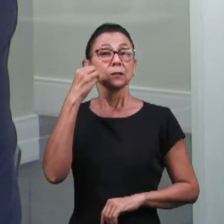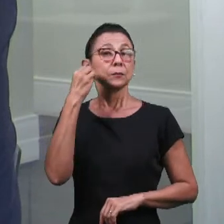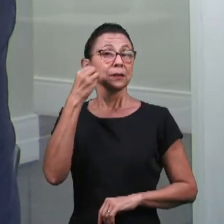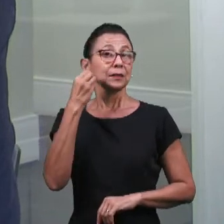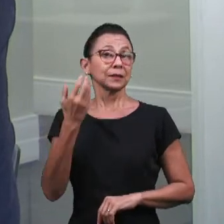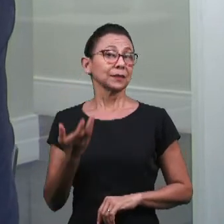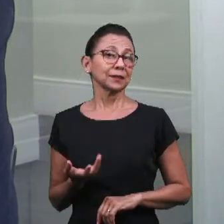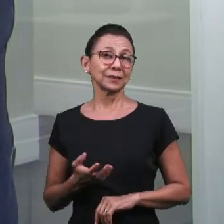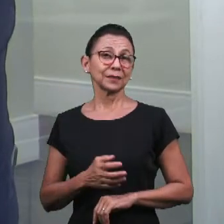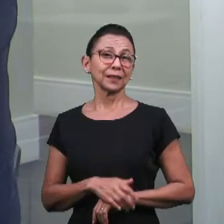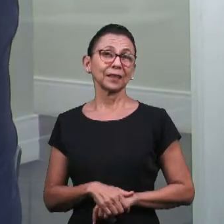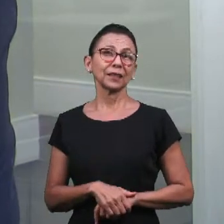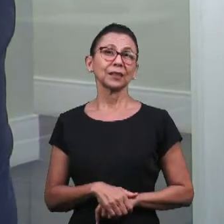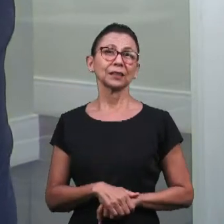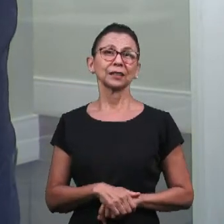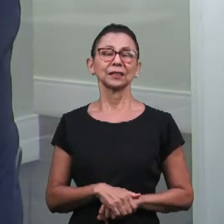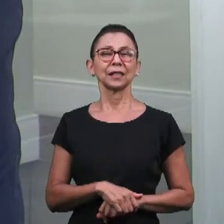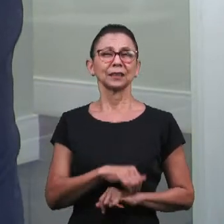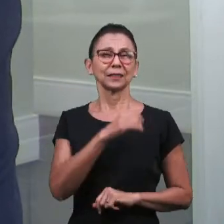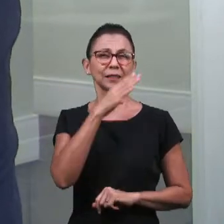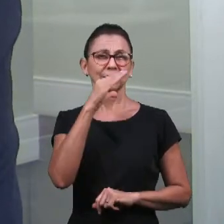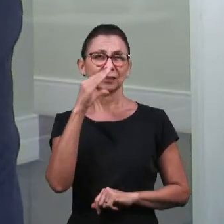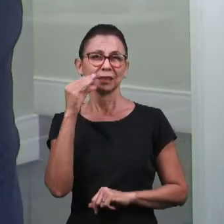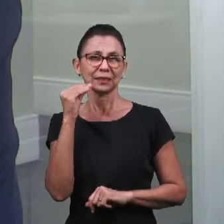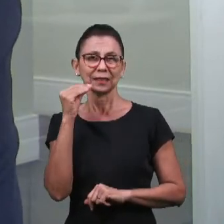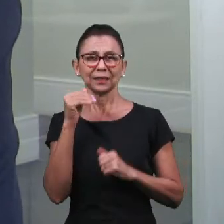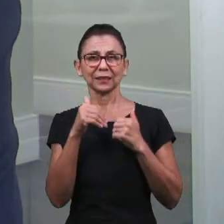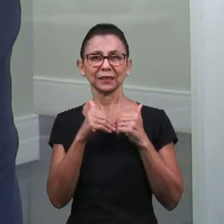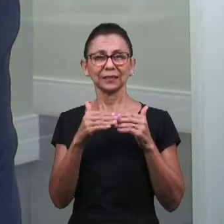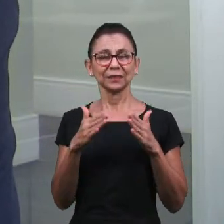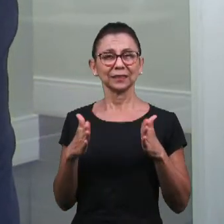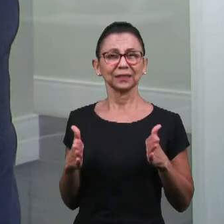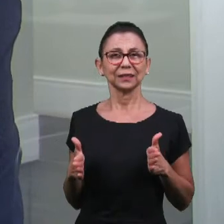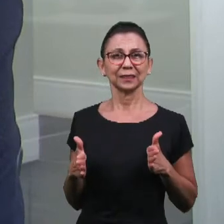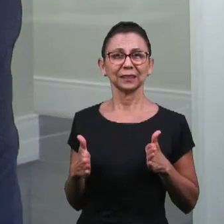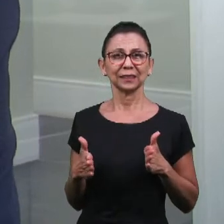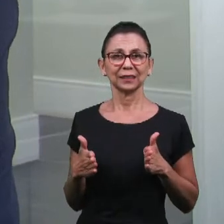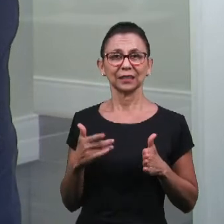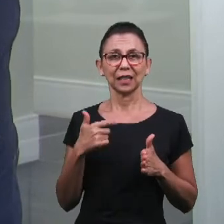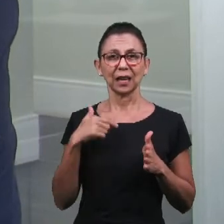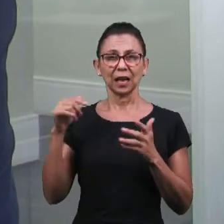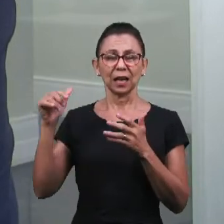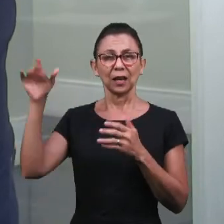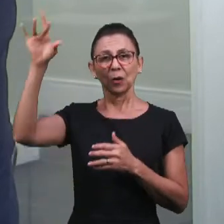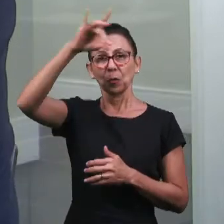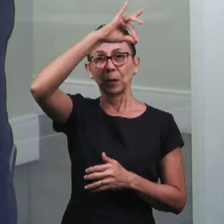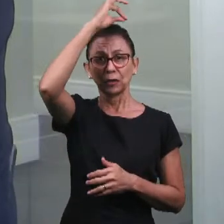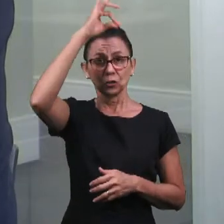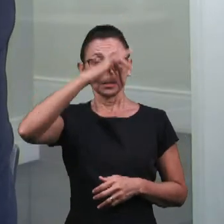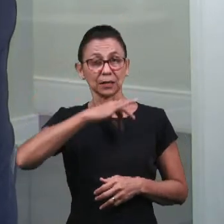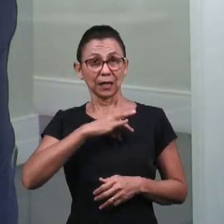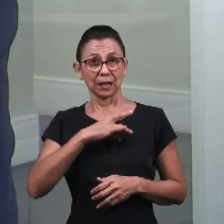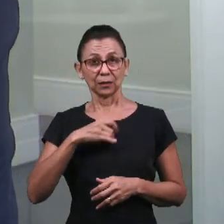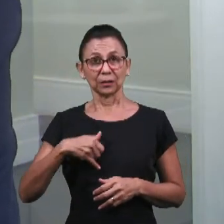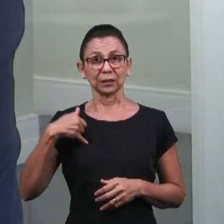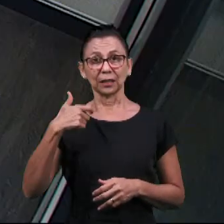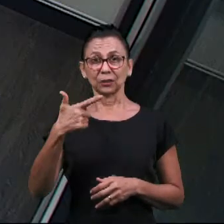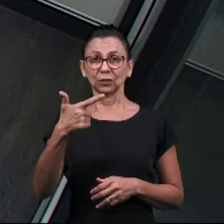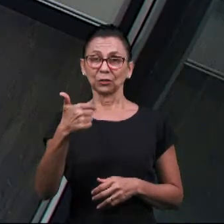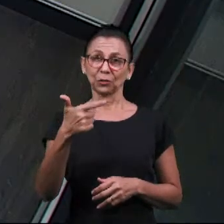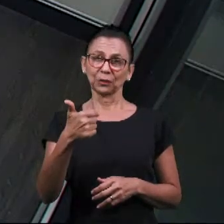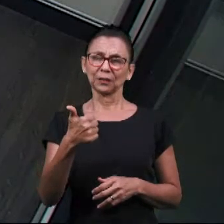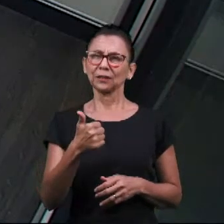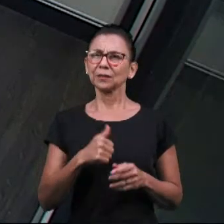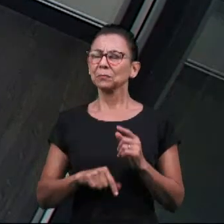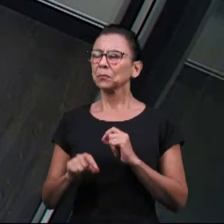já assim entrando na adolescência, quando eu fui batizado com o Espírito Santo aos 12 anos de idade. Glória a Deus. Como é que foi esse